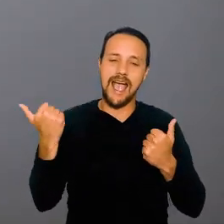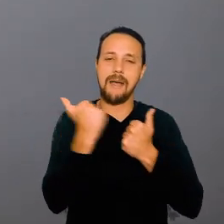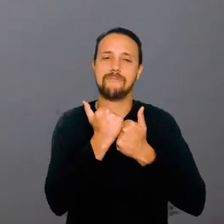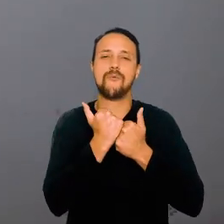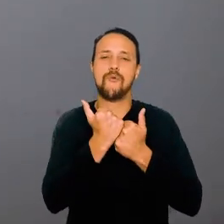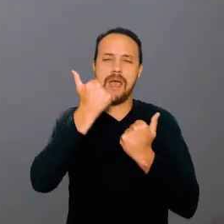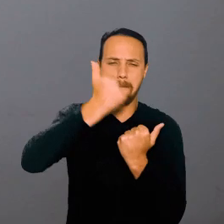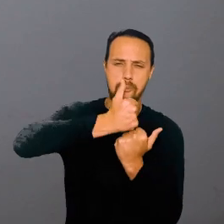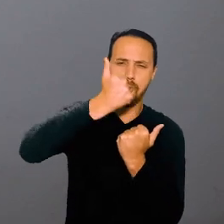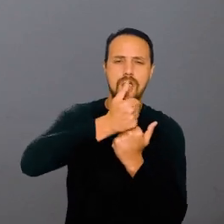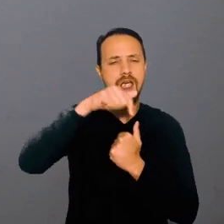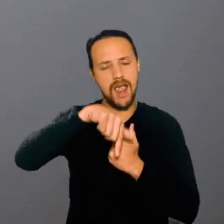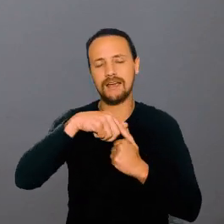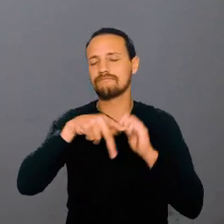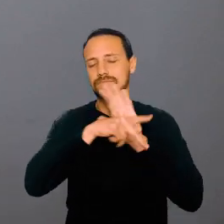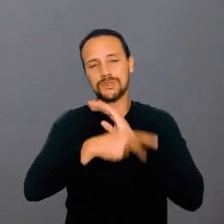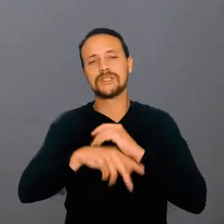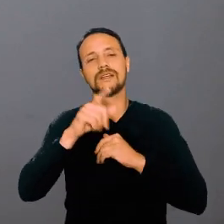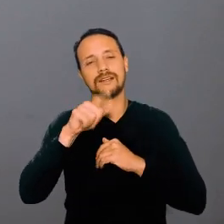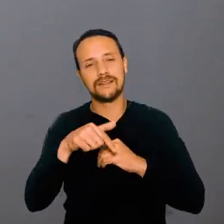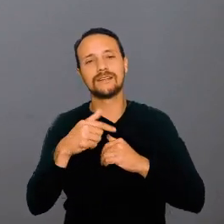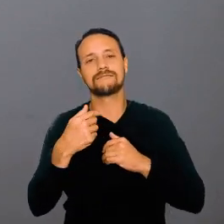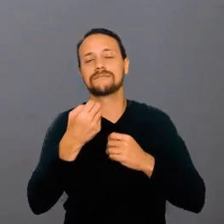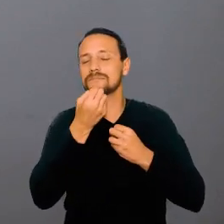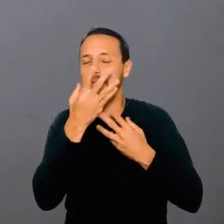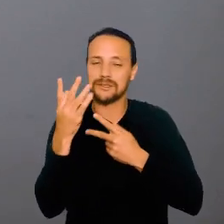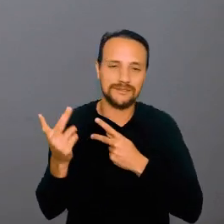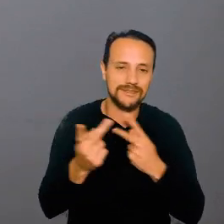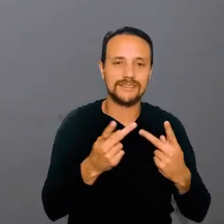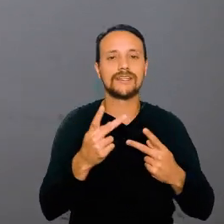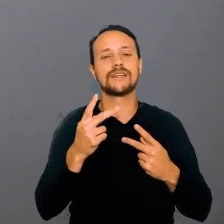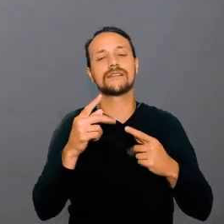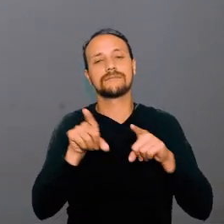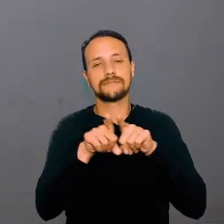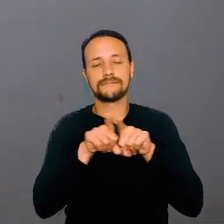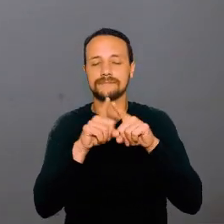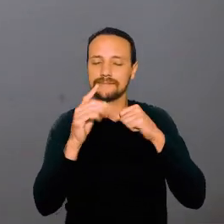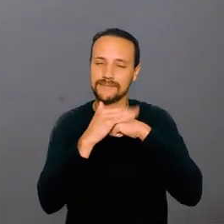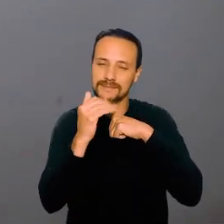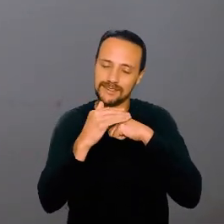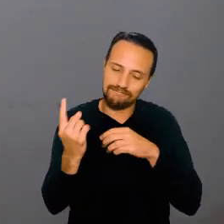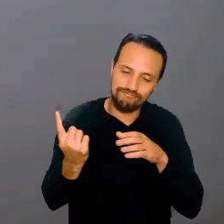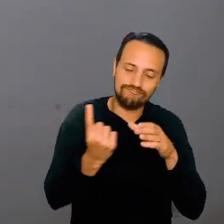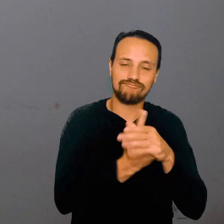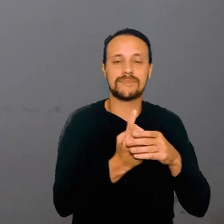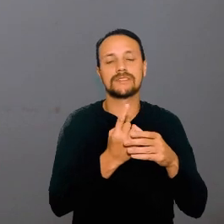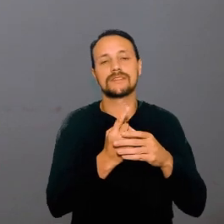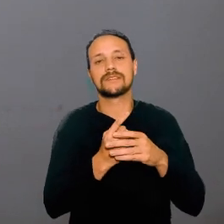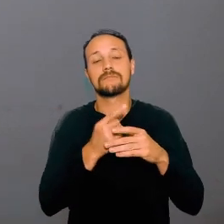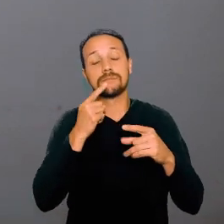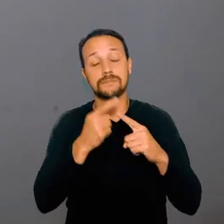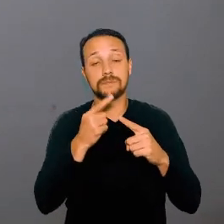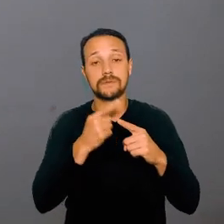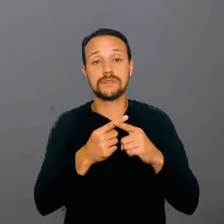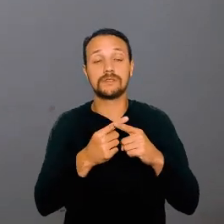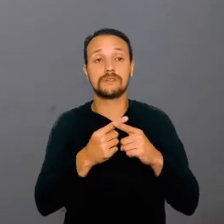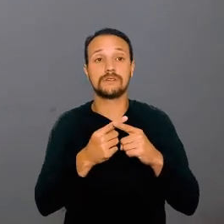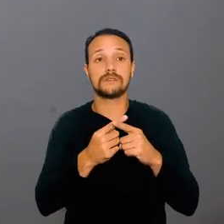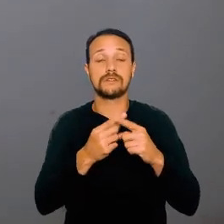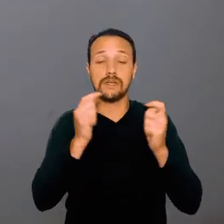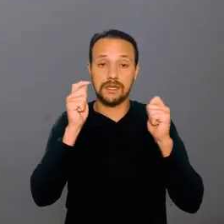próxima. Tchau. Obrigada, Marina. Até a próxima. Eu agradeço, até. Agora nós vamos conversar com a